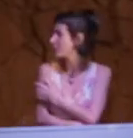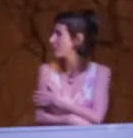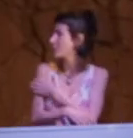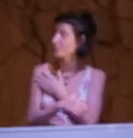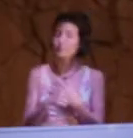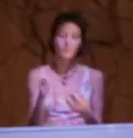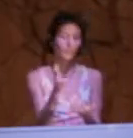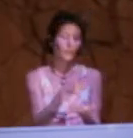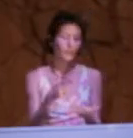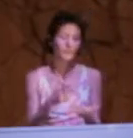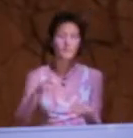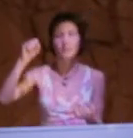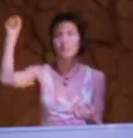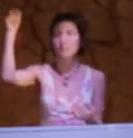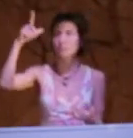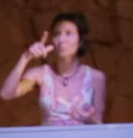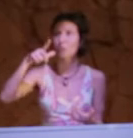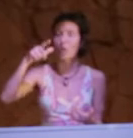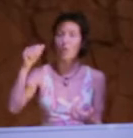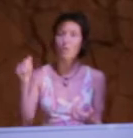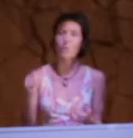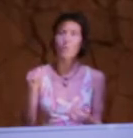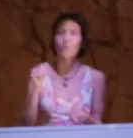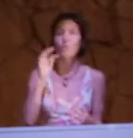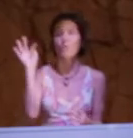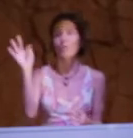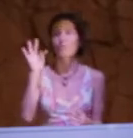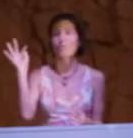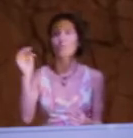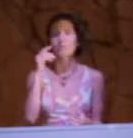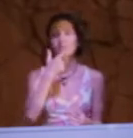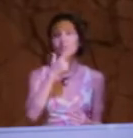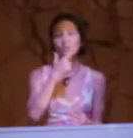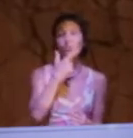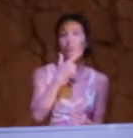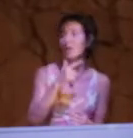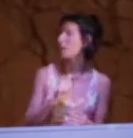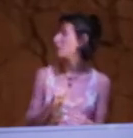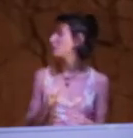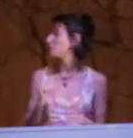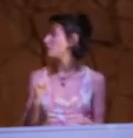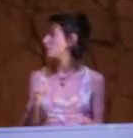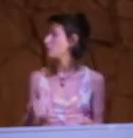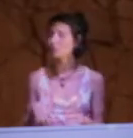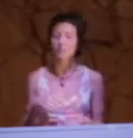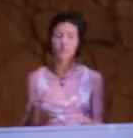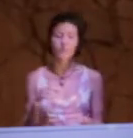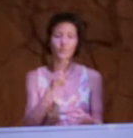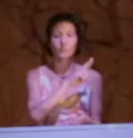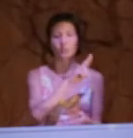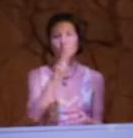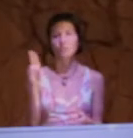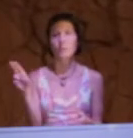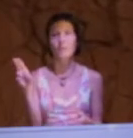maior sol que eu conseguisse, um sol bonito, feliz, sorridente, para que com isso ele chamasse